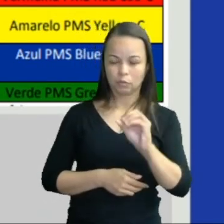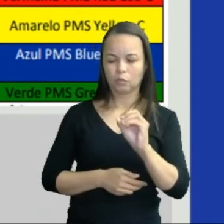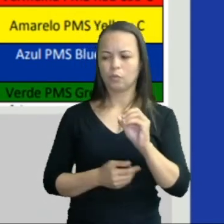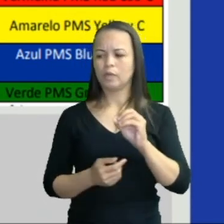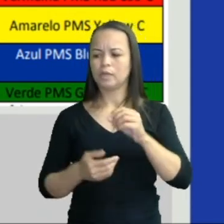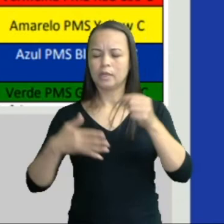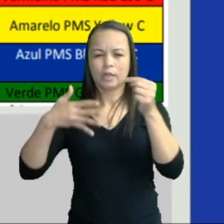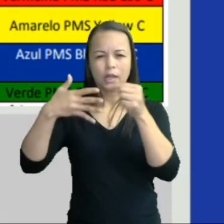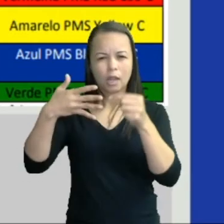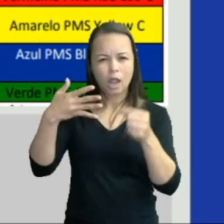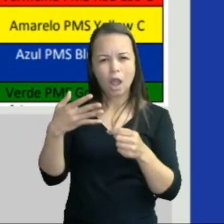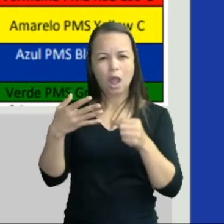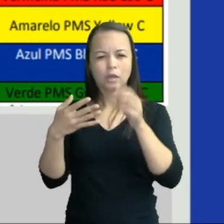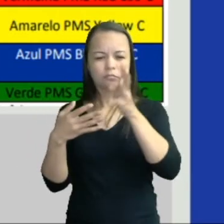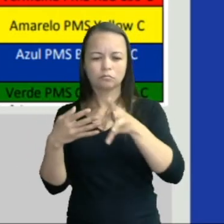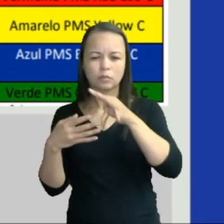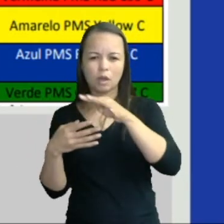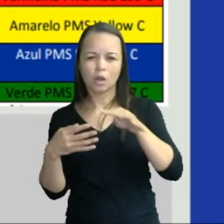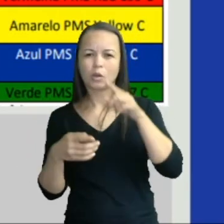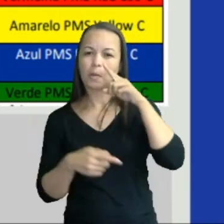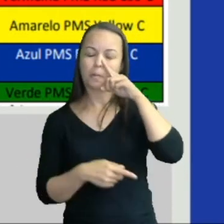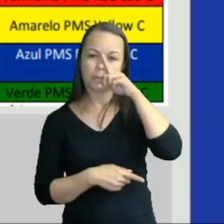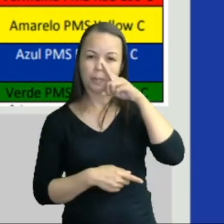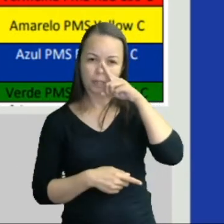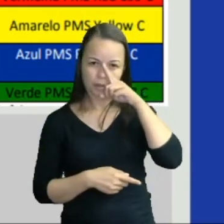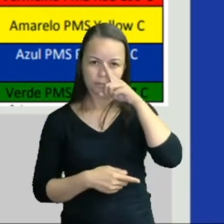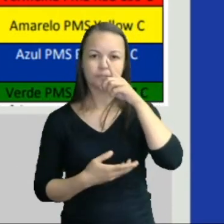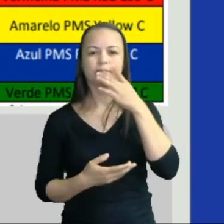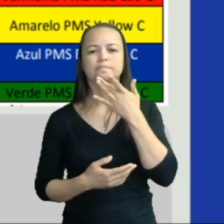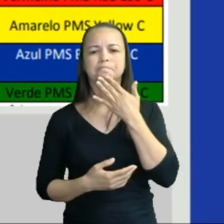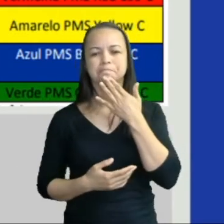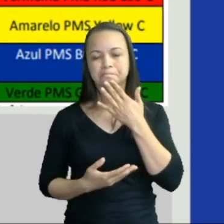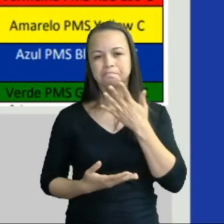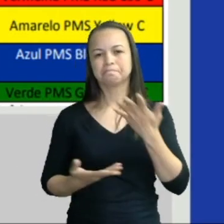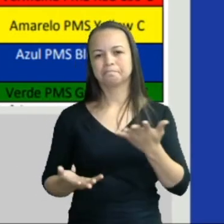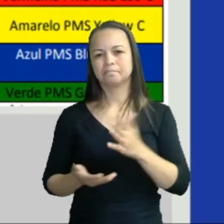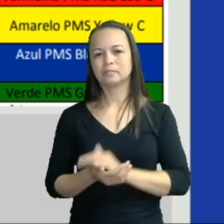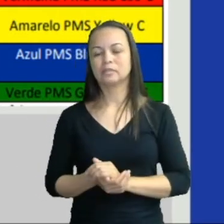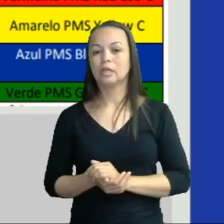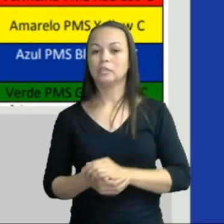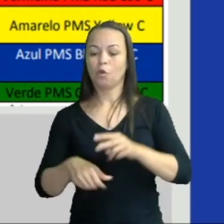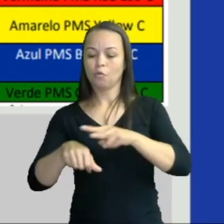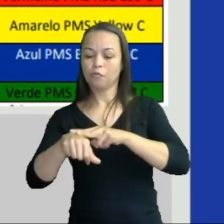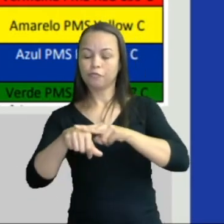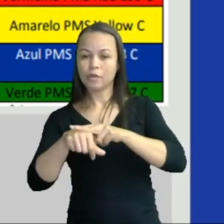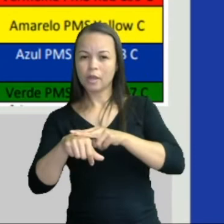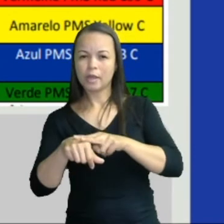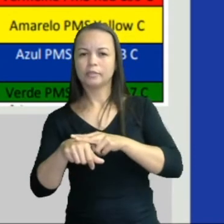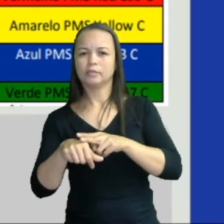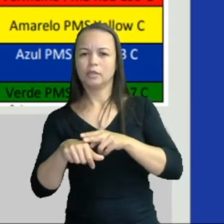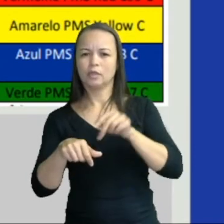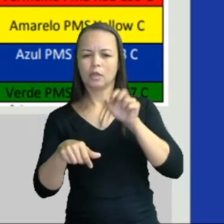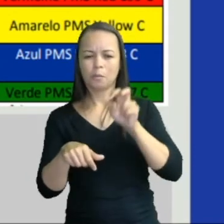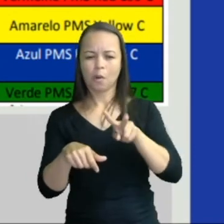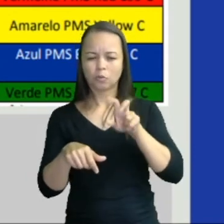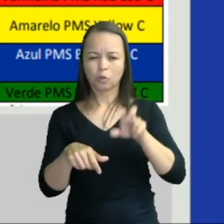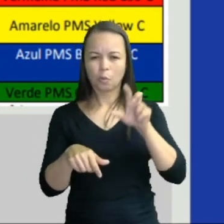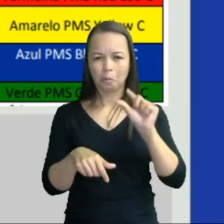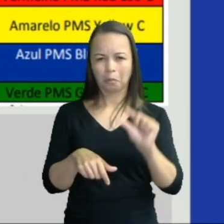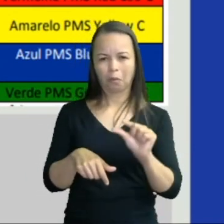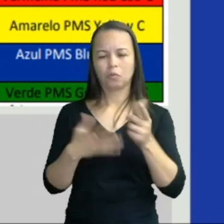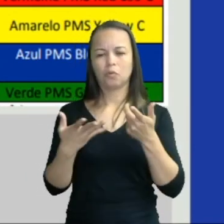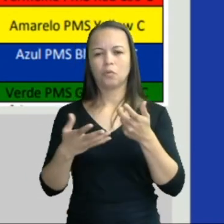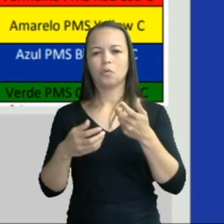que representa o perigo e a bula, não é isso? Então, assim, o verde são produtos pouco tóxicos, o